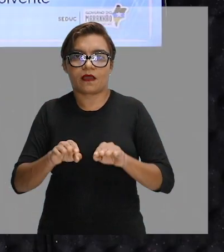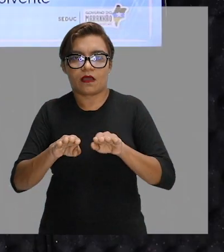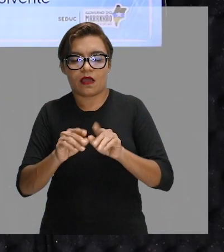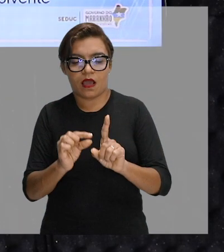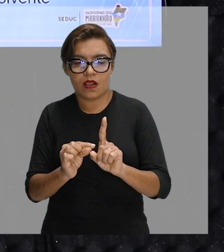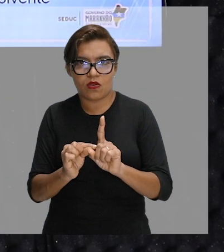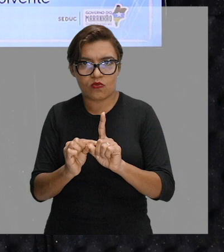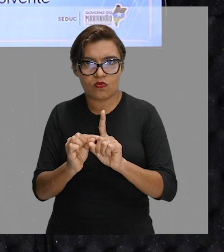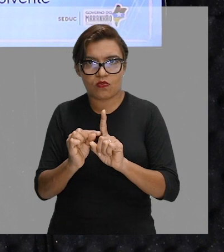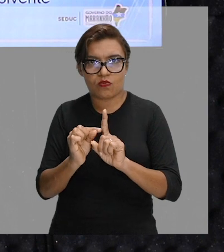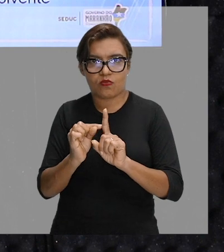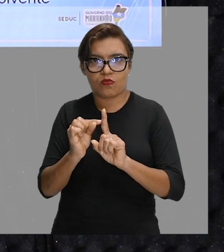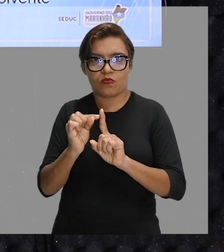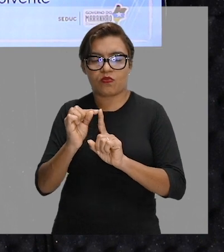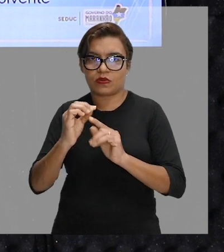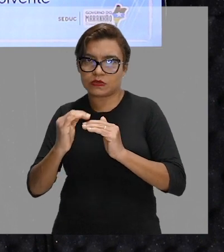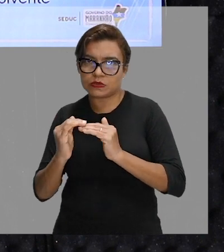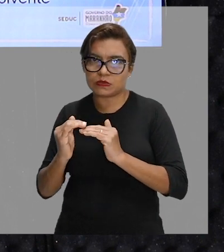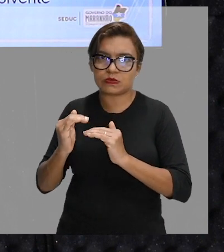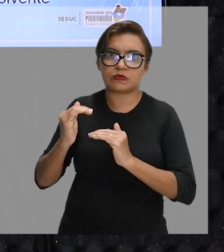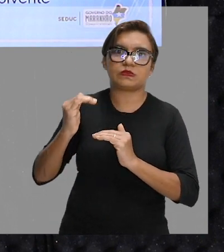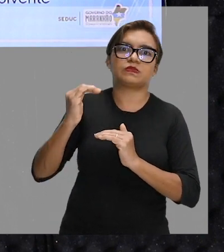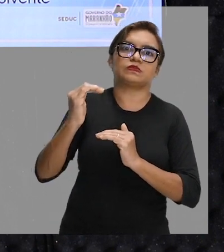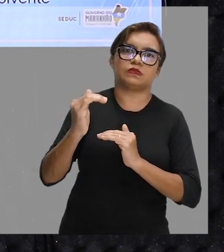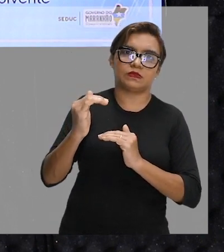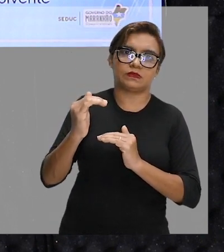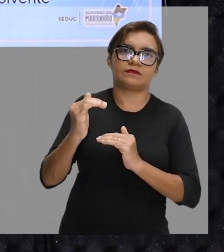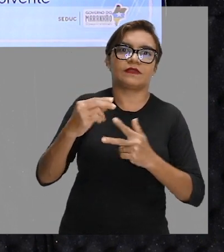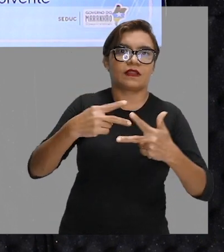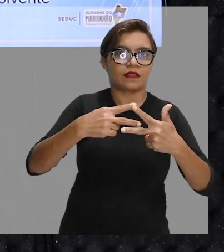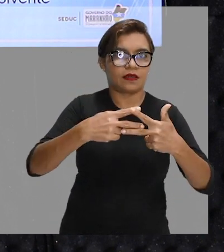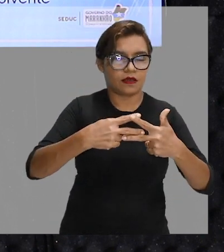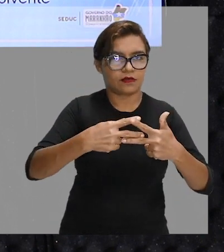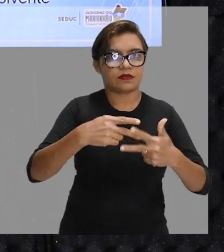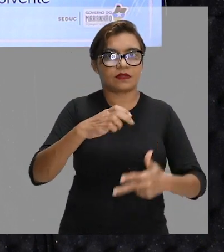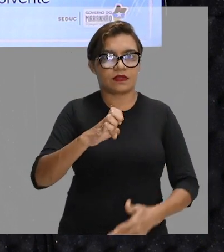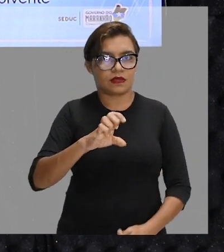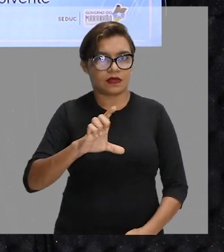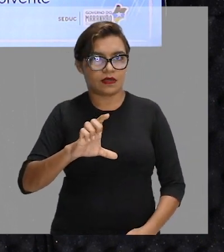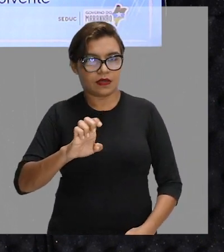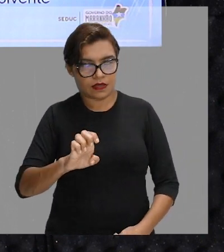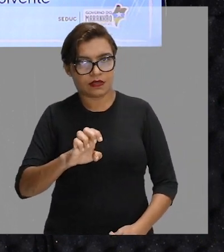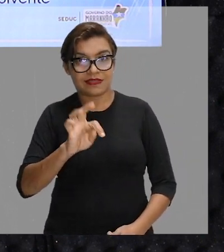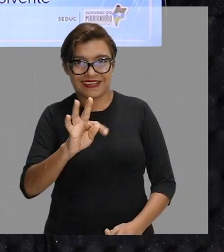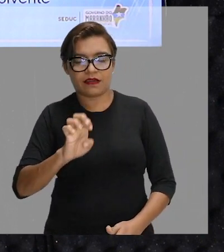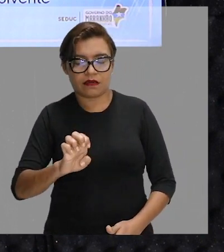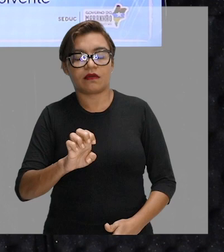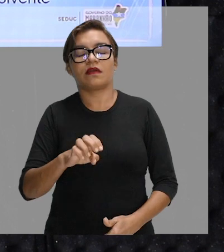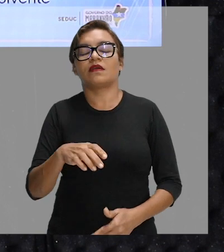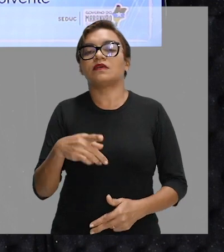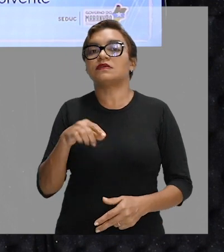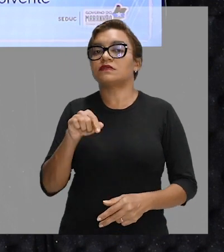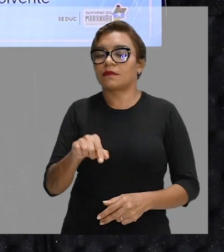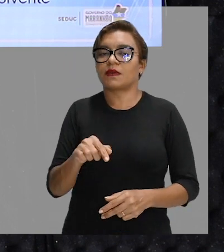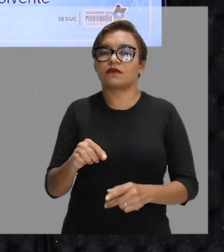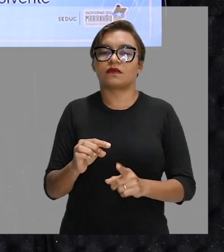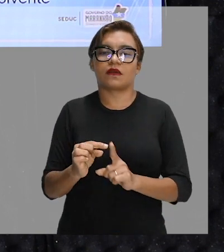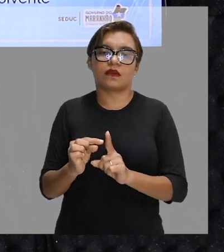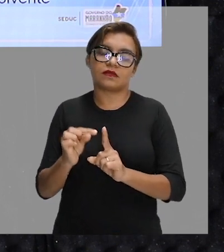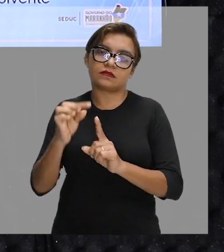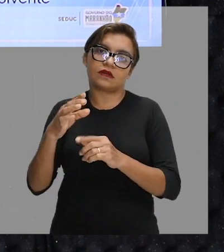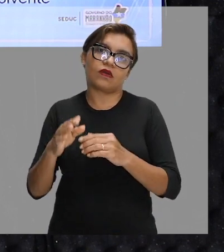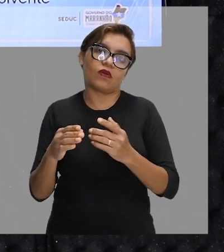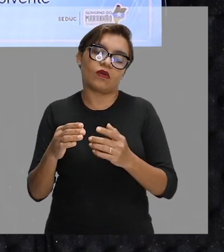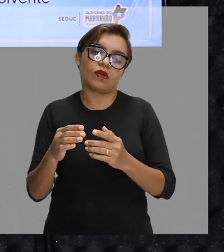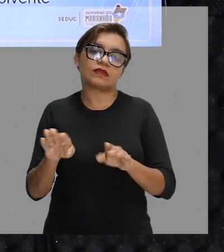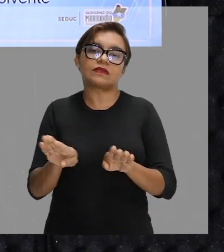na temperatura de ebulição, ou seja, um maior ΔTE, e um maior abaixamento da temperatura